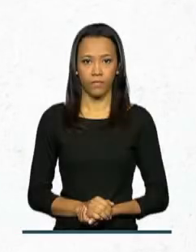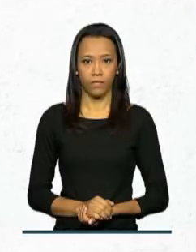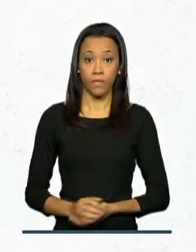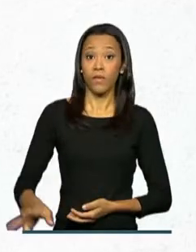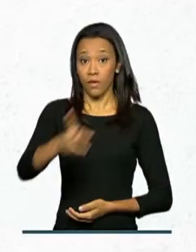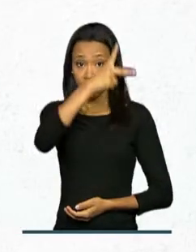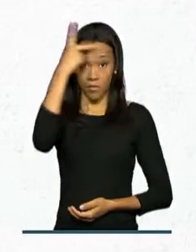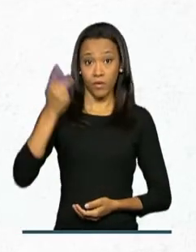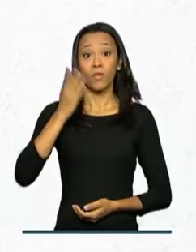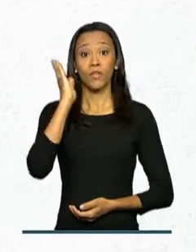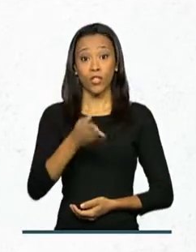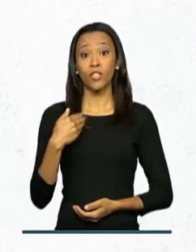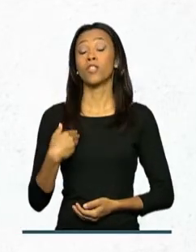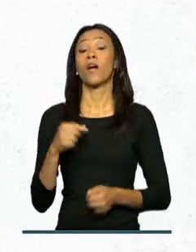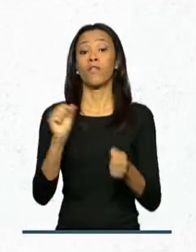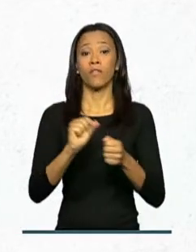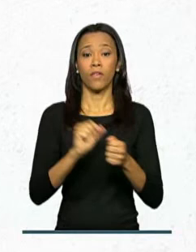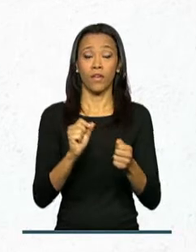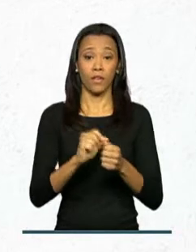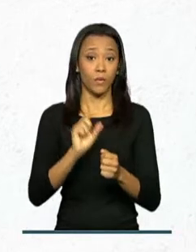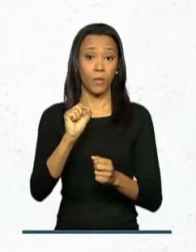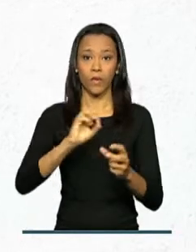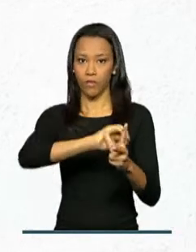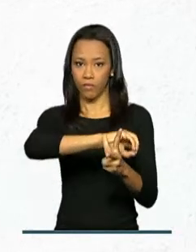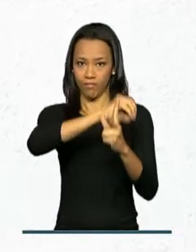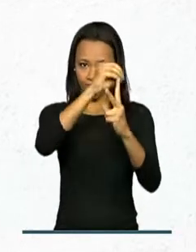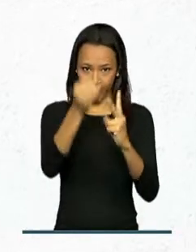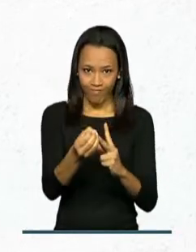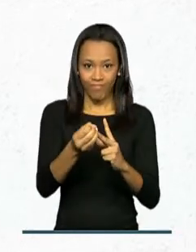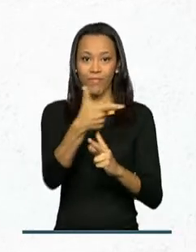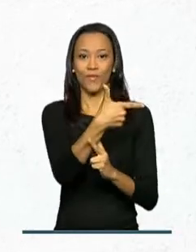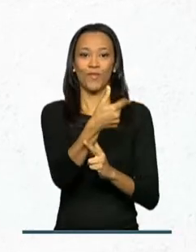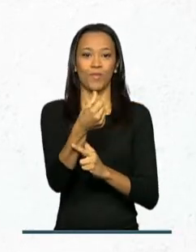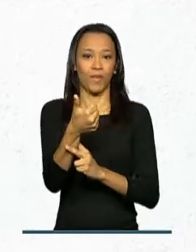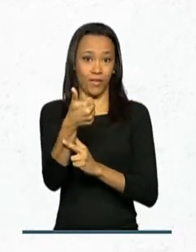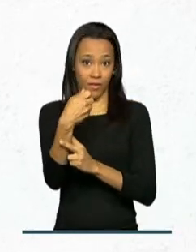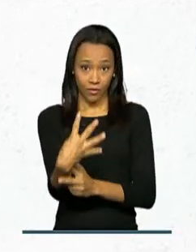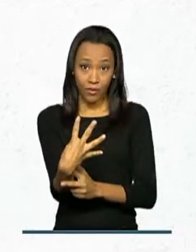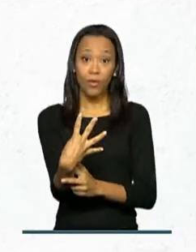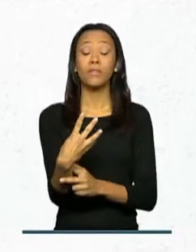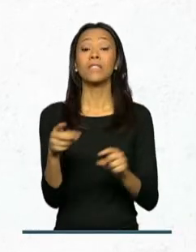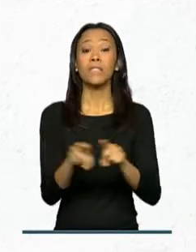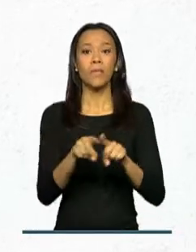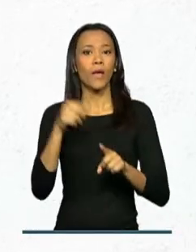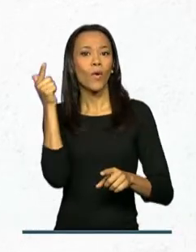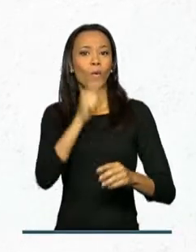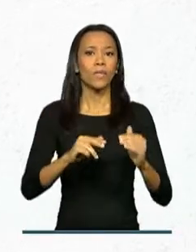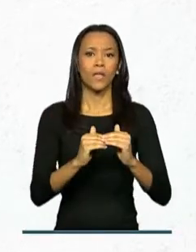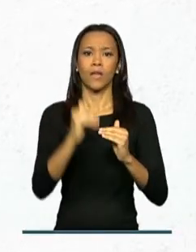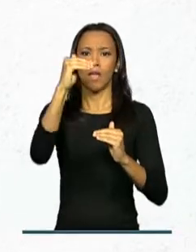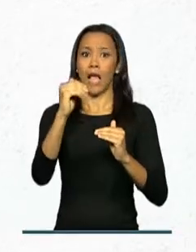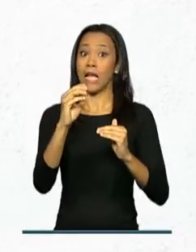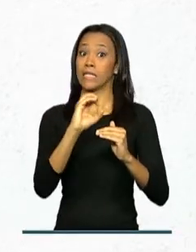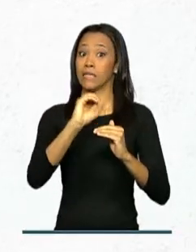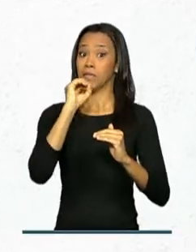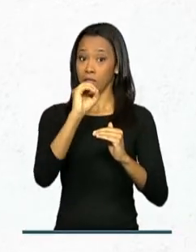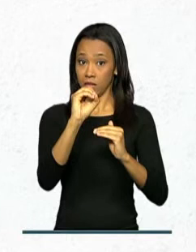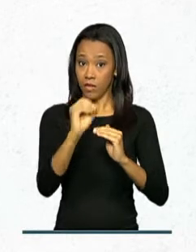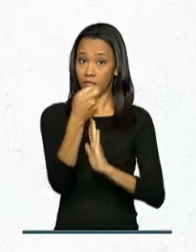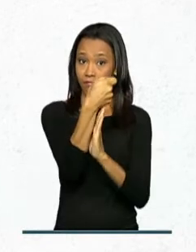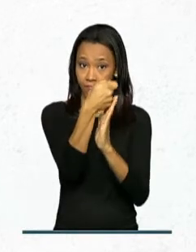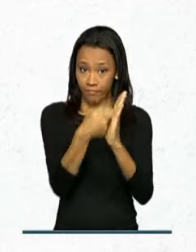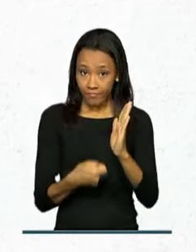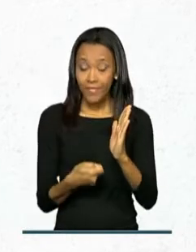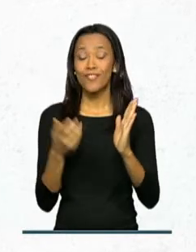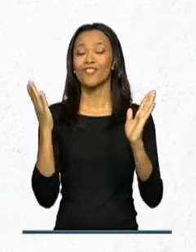O estudante que participou do Exame Nacional do Ensino Médio, Enem, em 2014 e obteve nota acima de zero na prova de